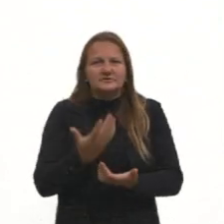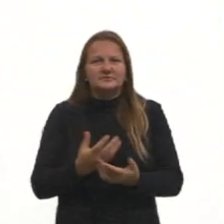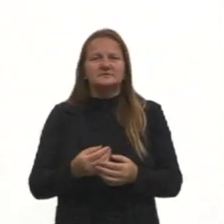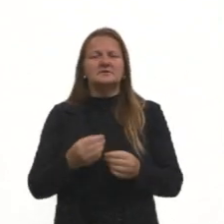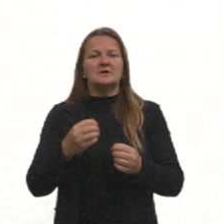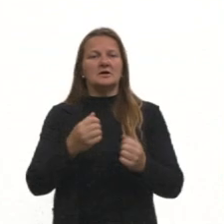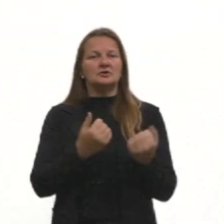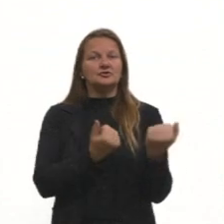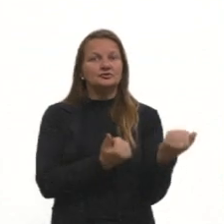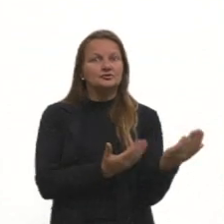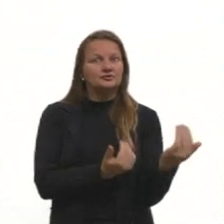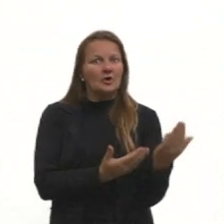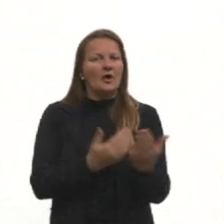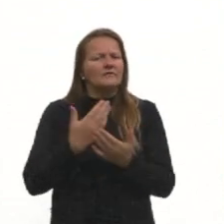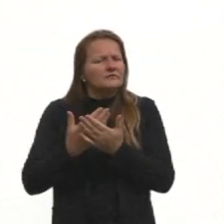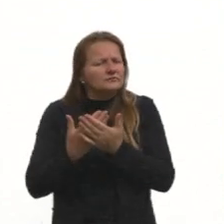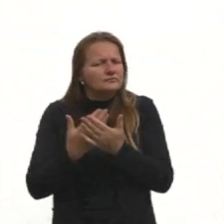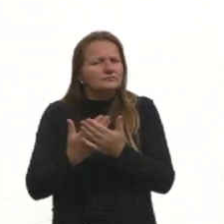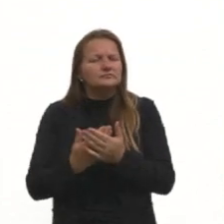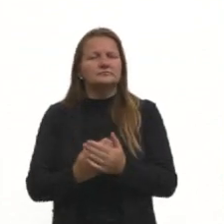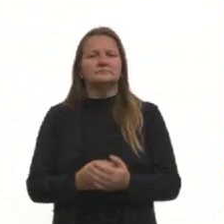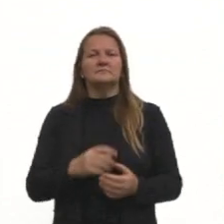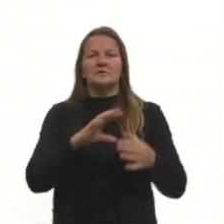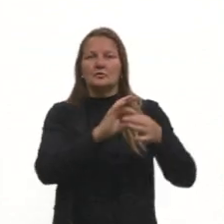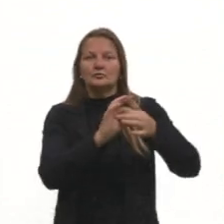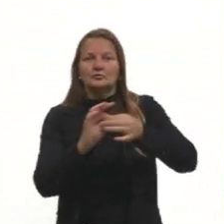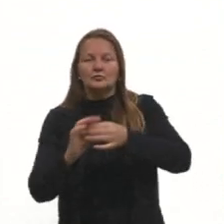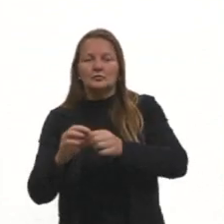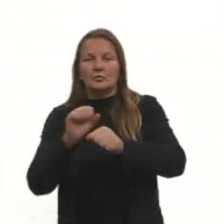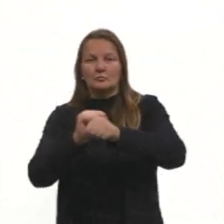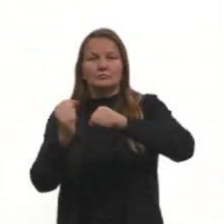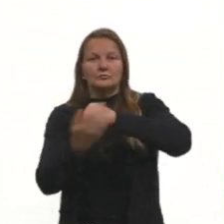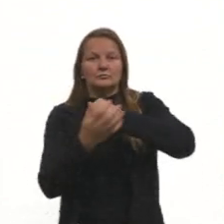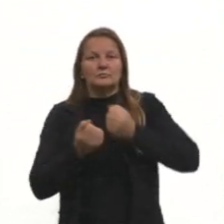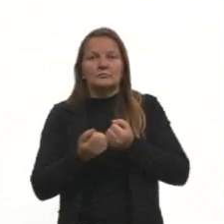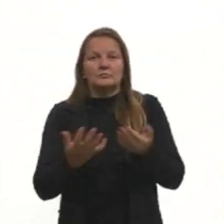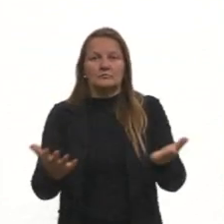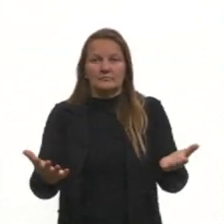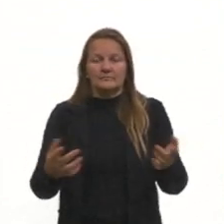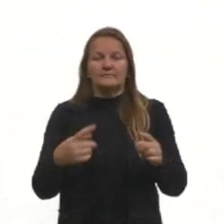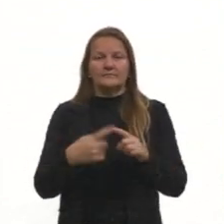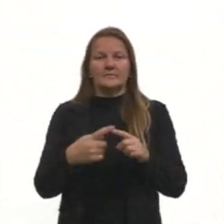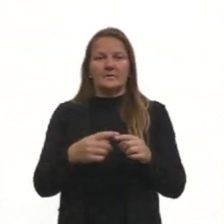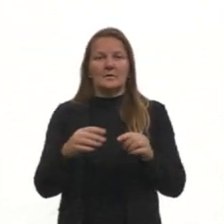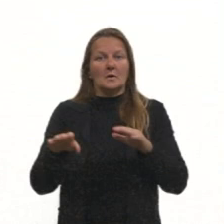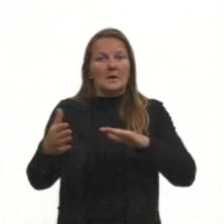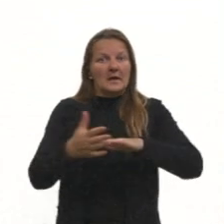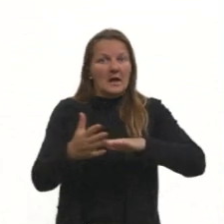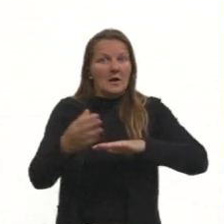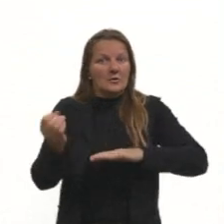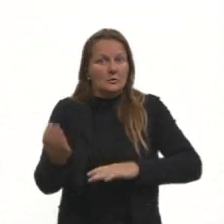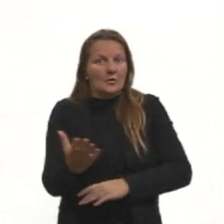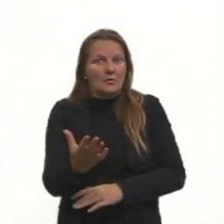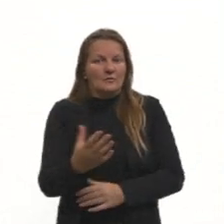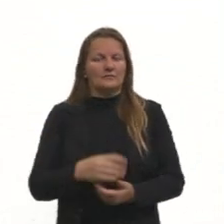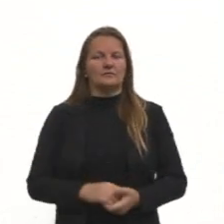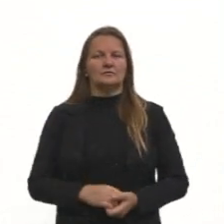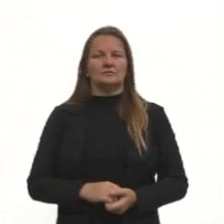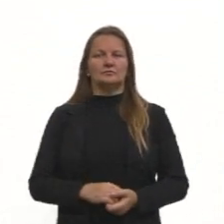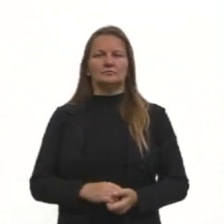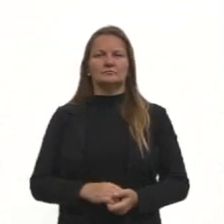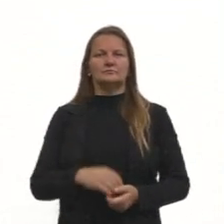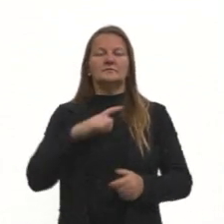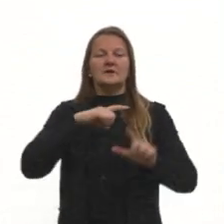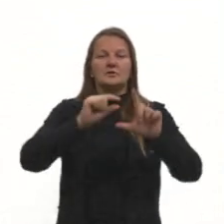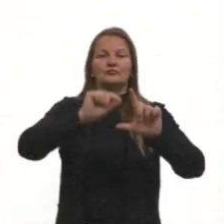adolescentes e estudantes em contexto da pandemia tão atual este contexto né Nós temos então algumas